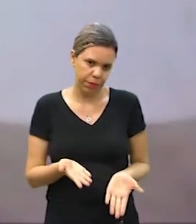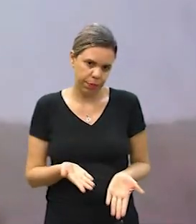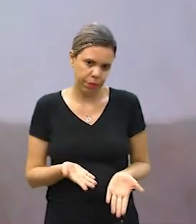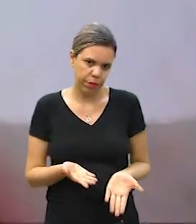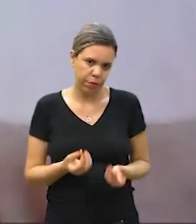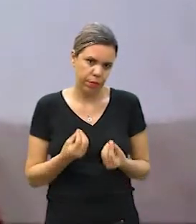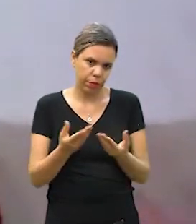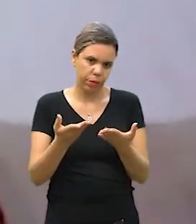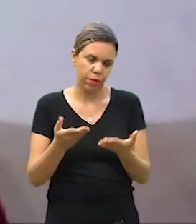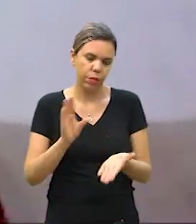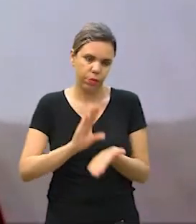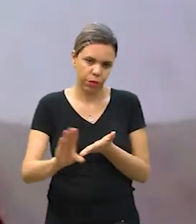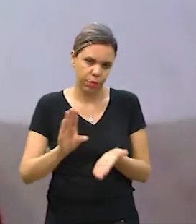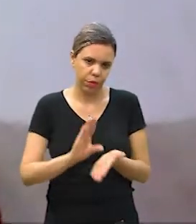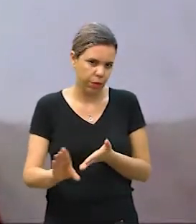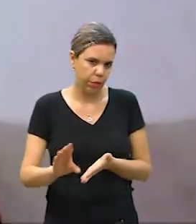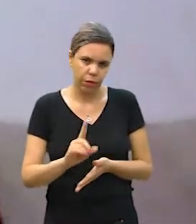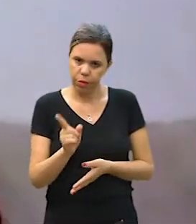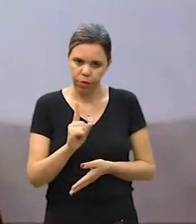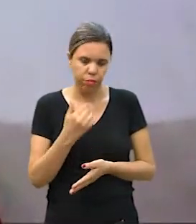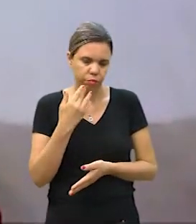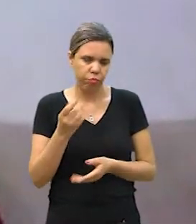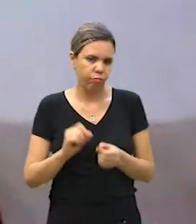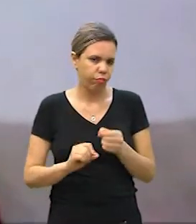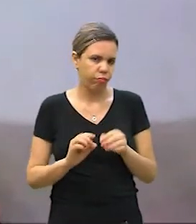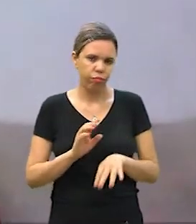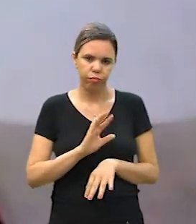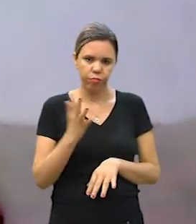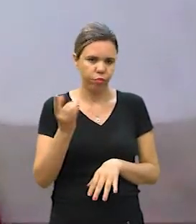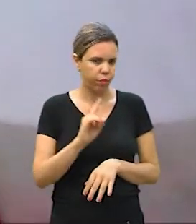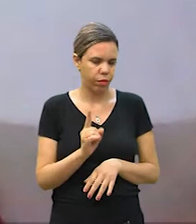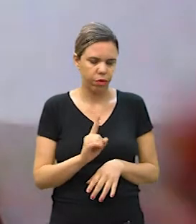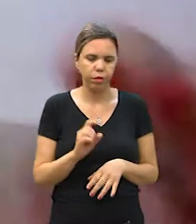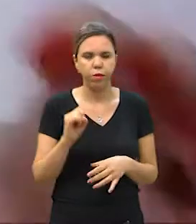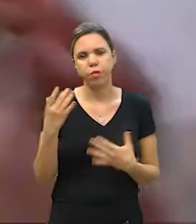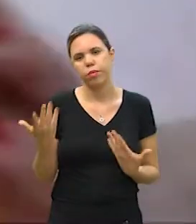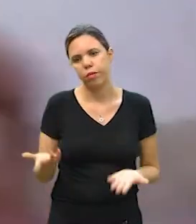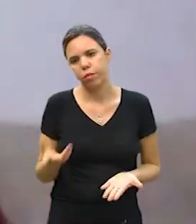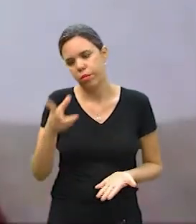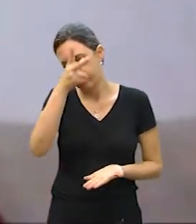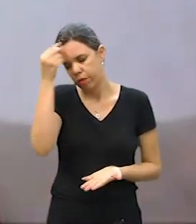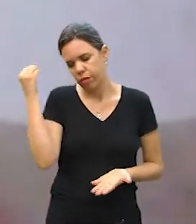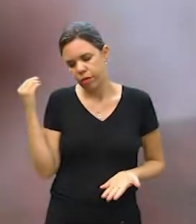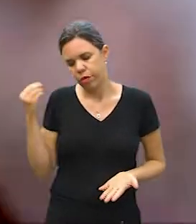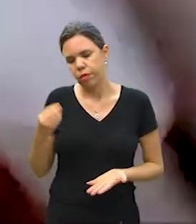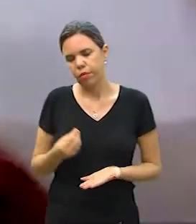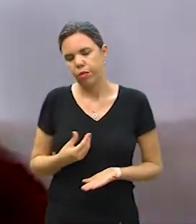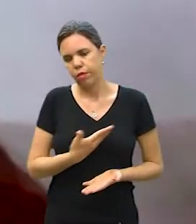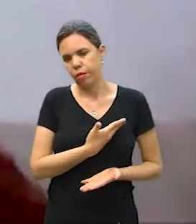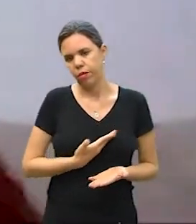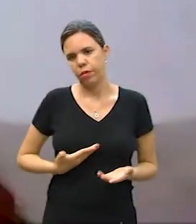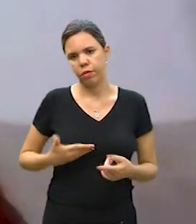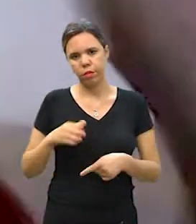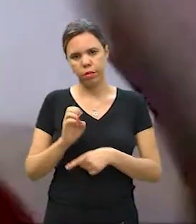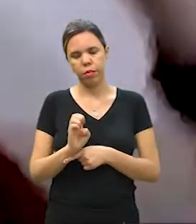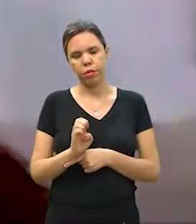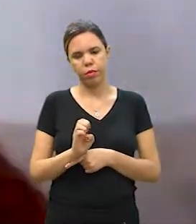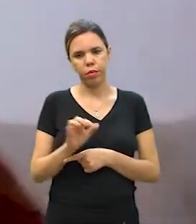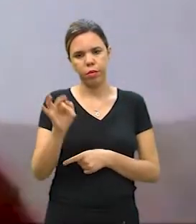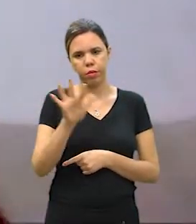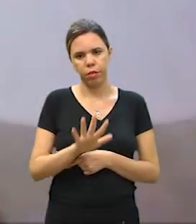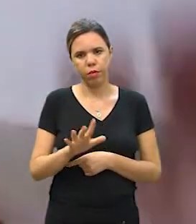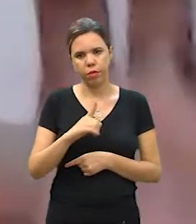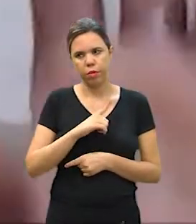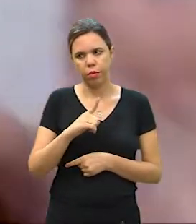já era para ser investido e não foi. Se, né, a prefeitura, governo estadual,